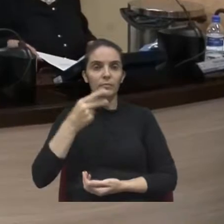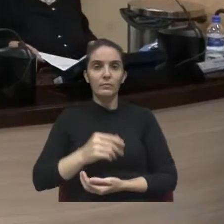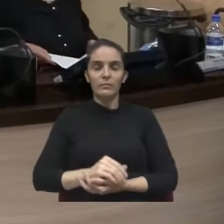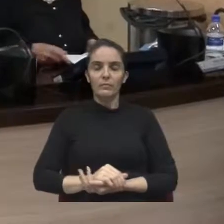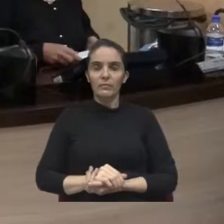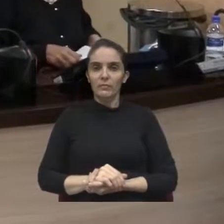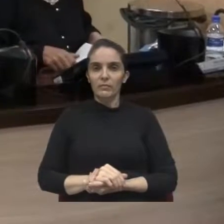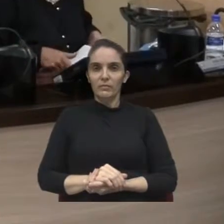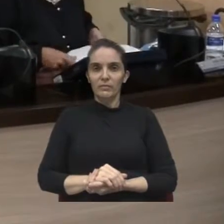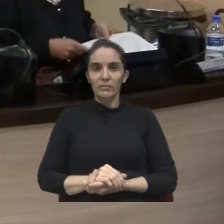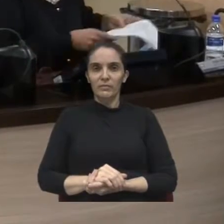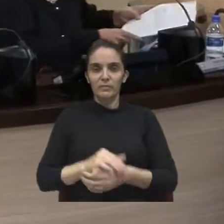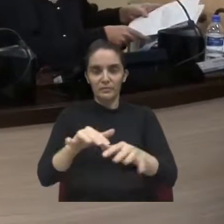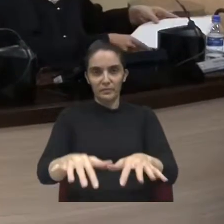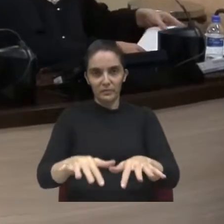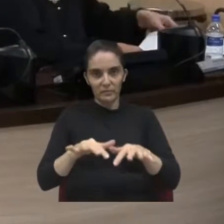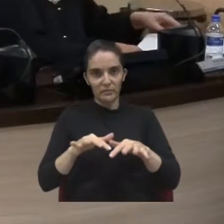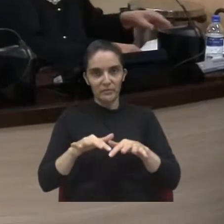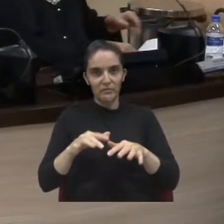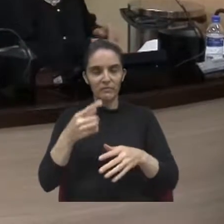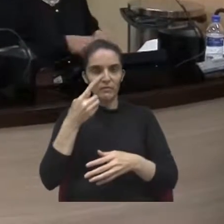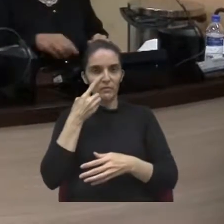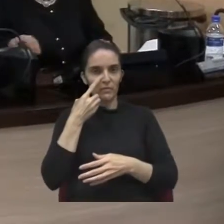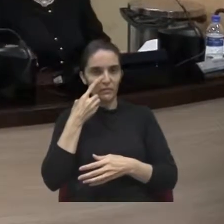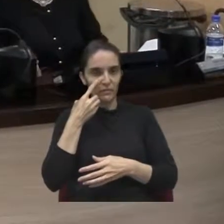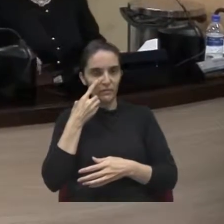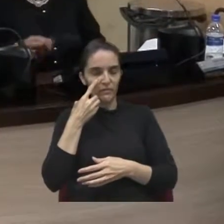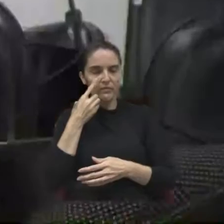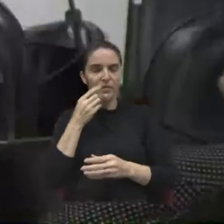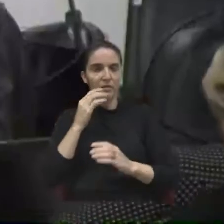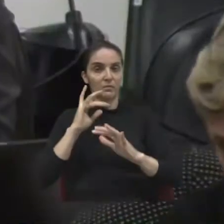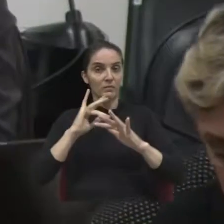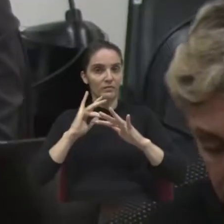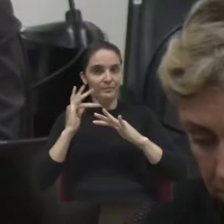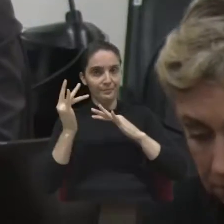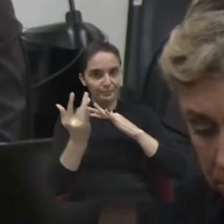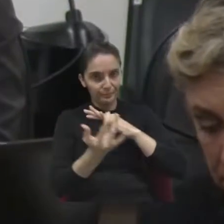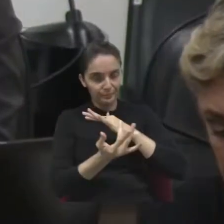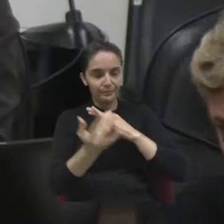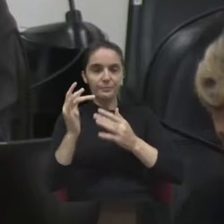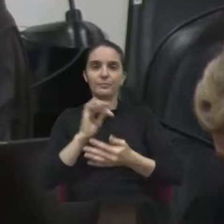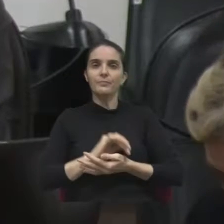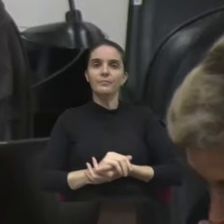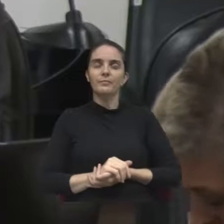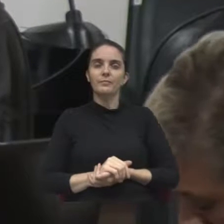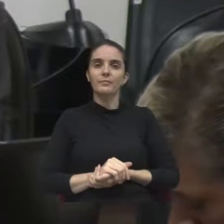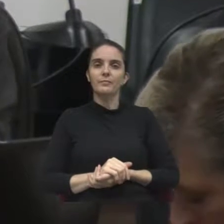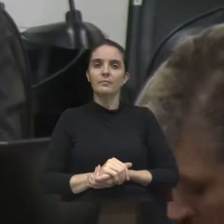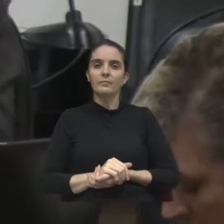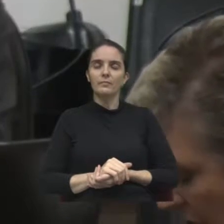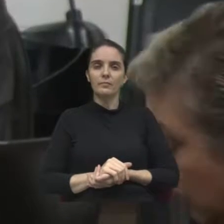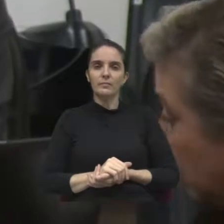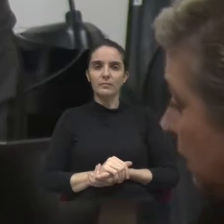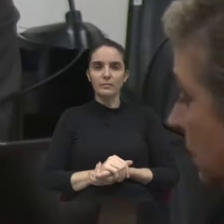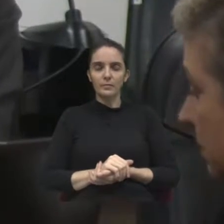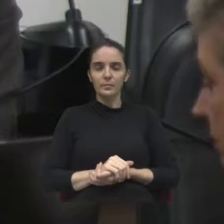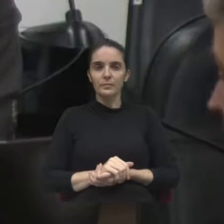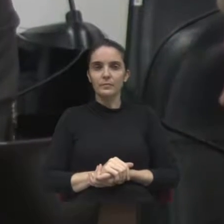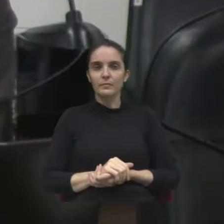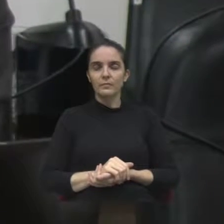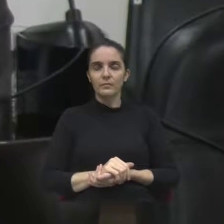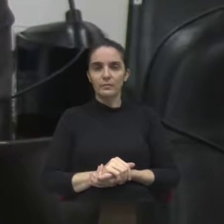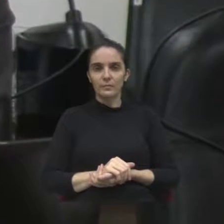público que nos acompanha ainda pelas mídias, quero dizer que, de antemão,